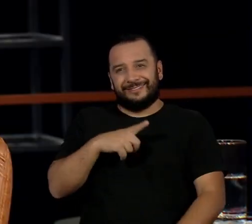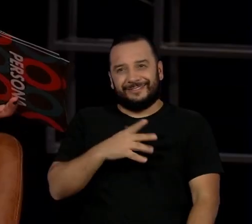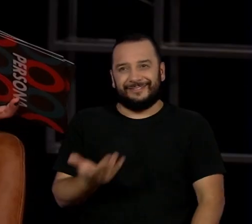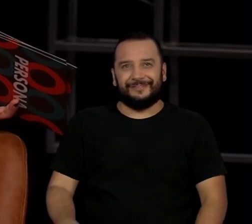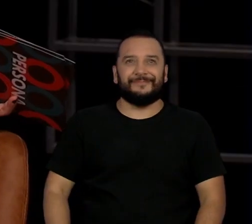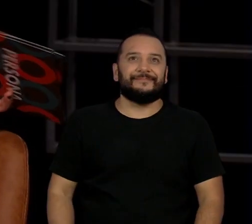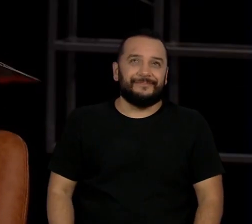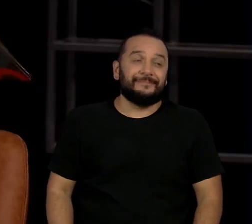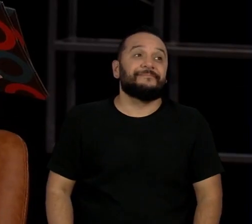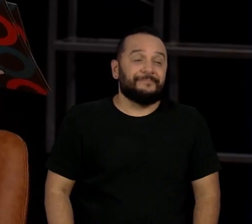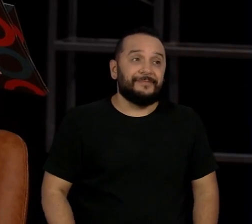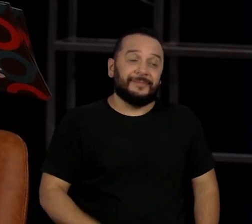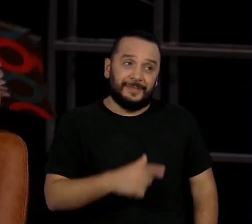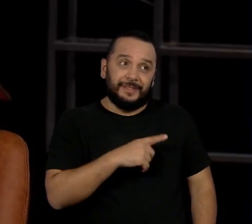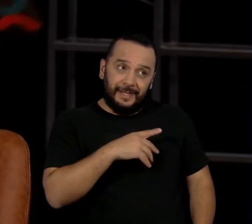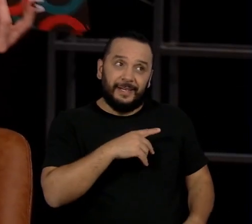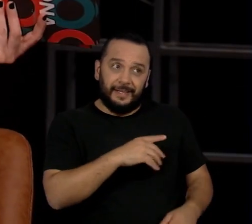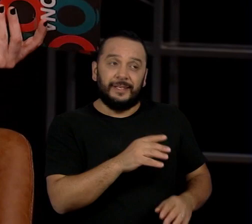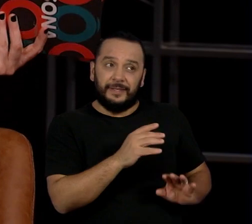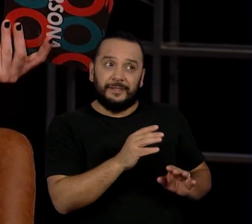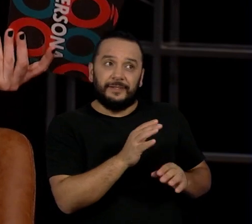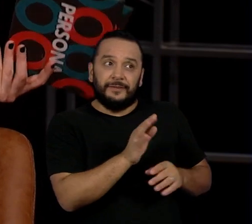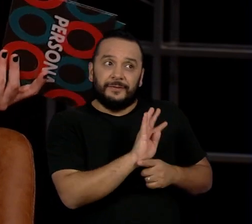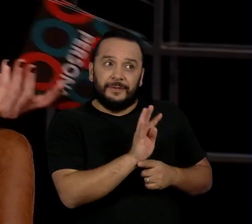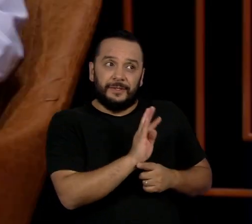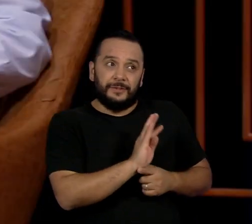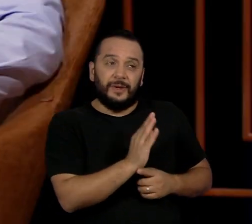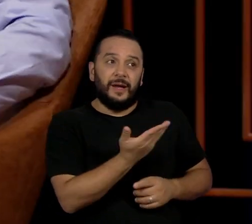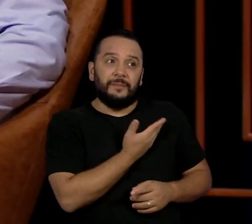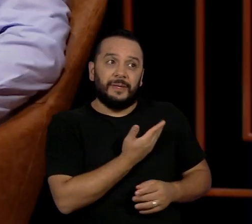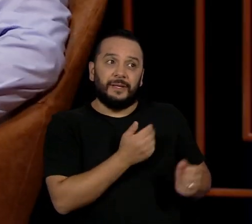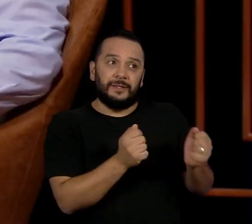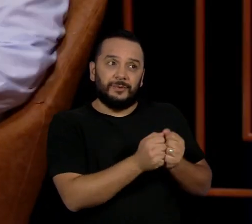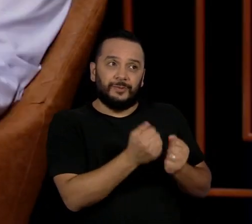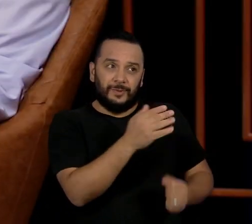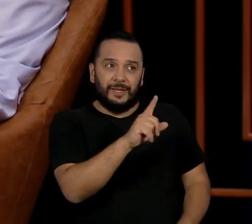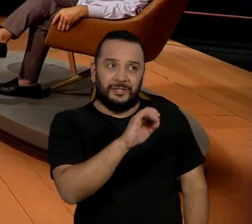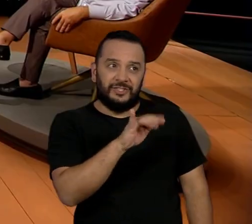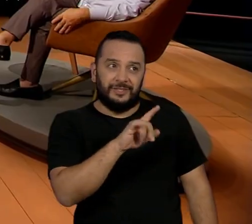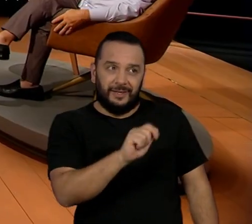Claro que não podia faltar o depoimento da sua parceira nesse espetáculo. Letícia maravilhosa.